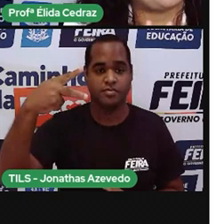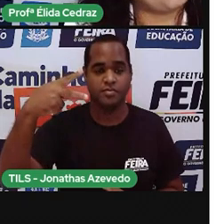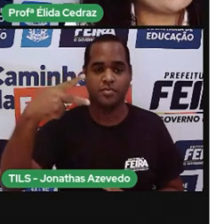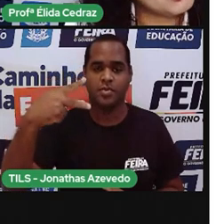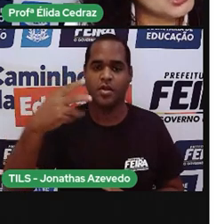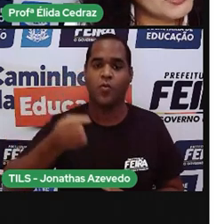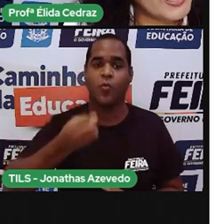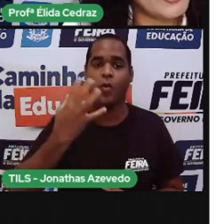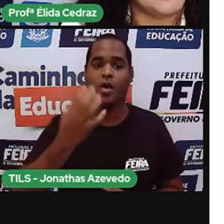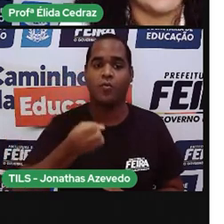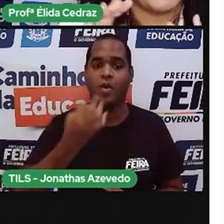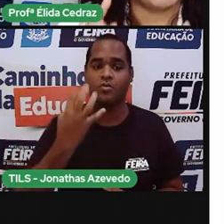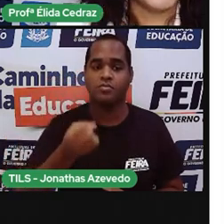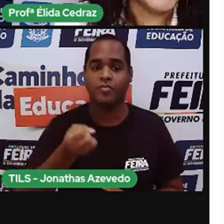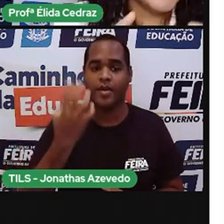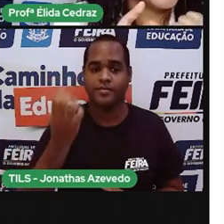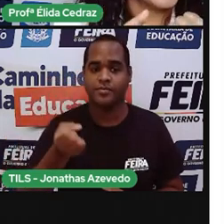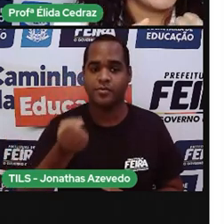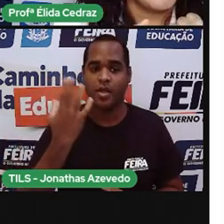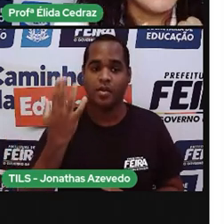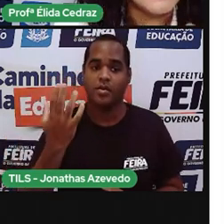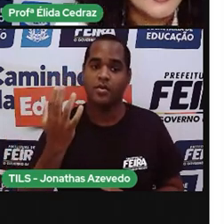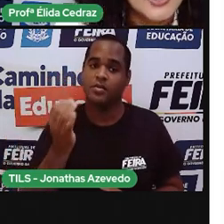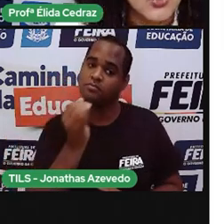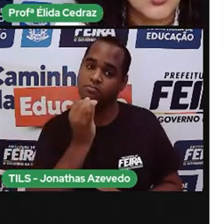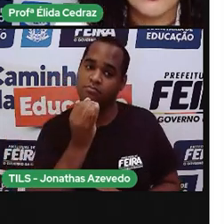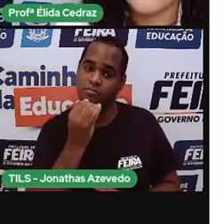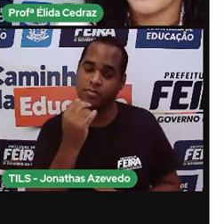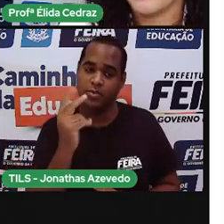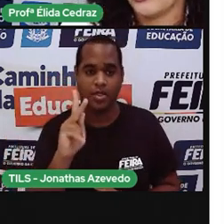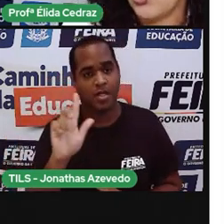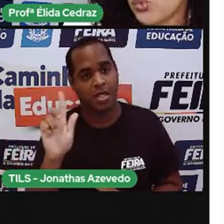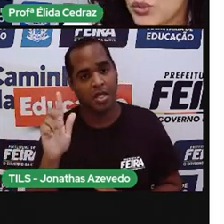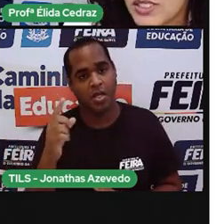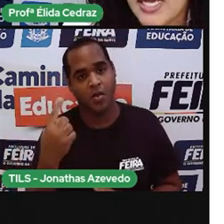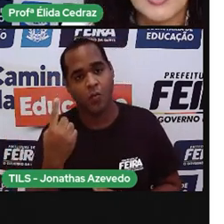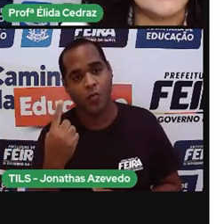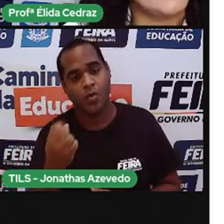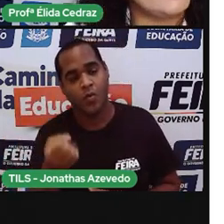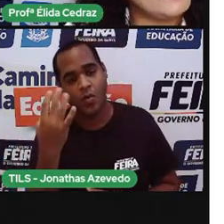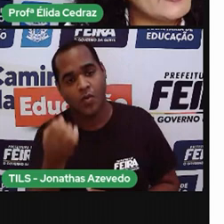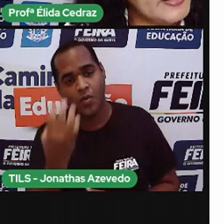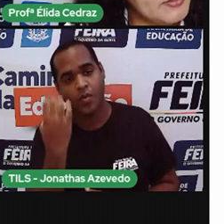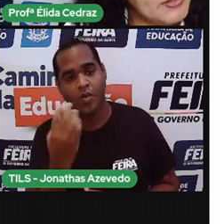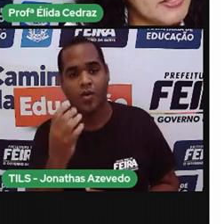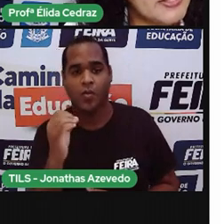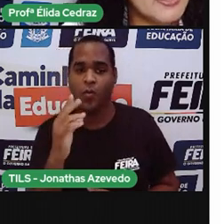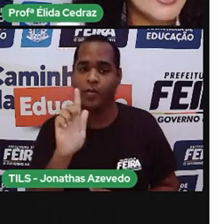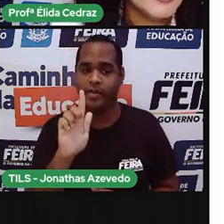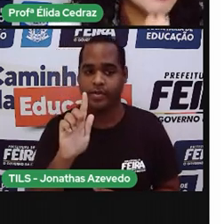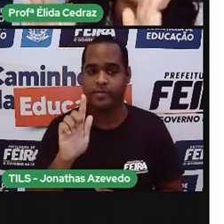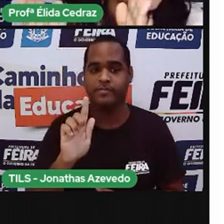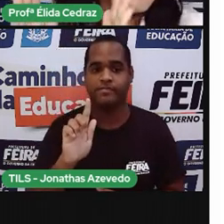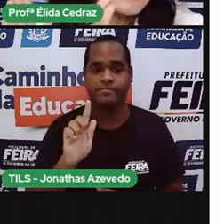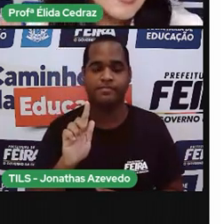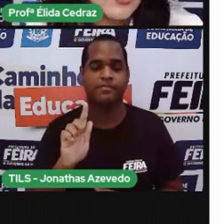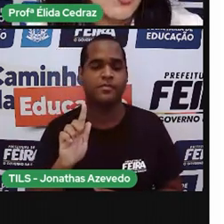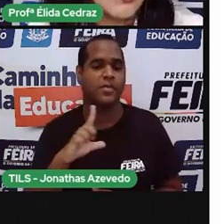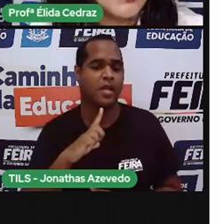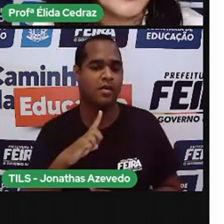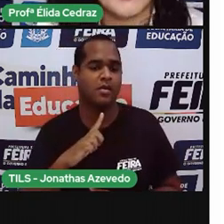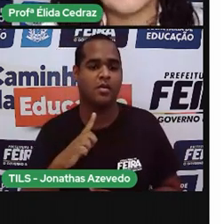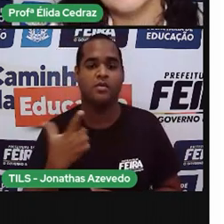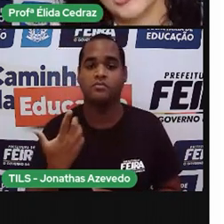meio, a quantidade está em quilo, em dúzia e em gramas. E na